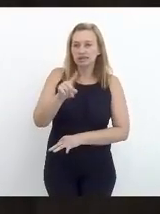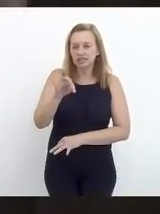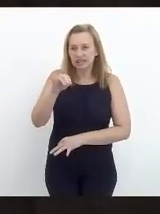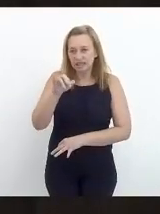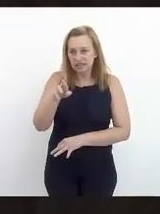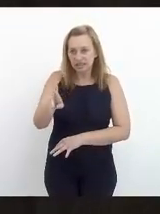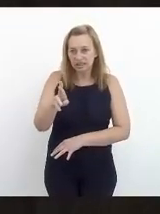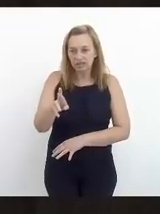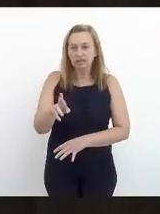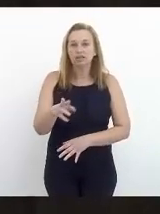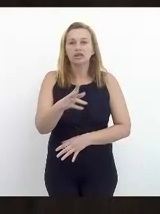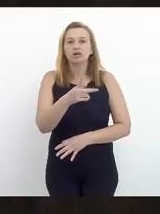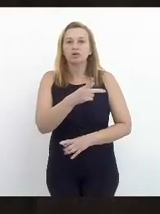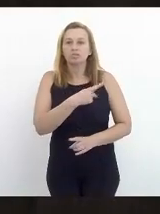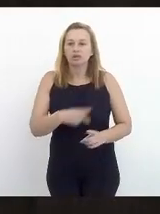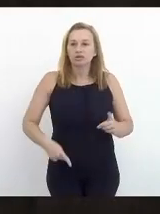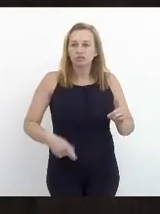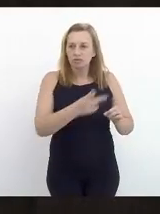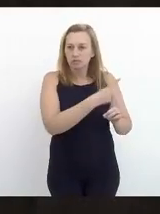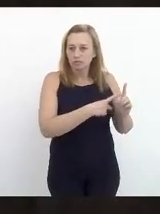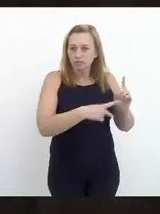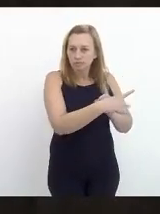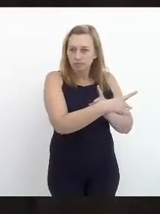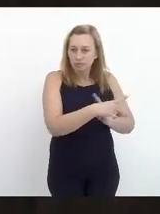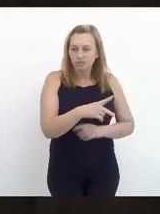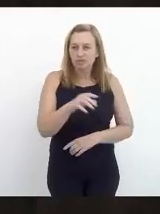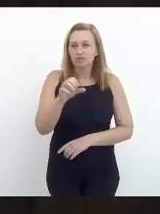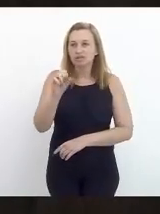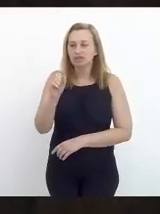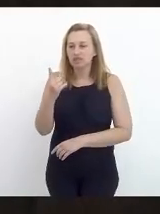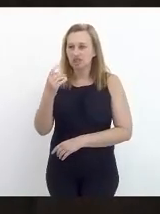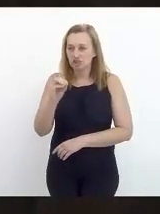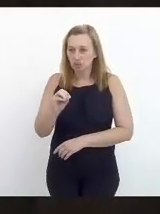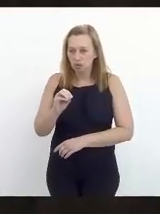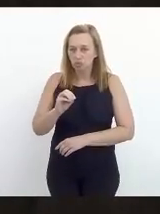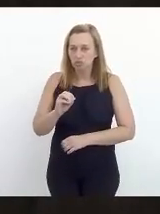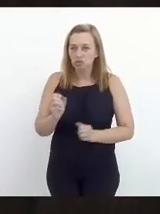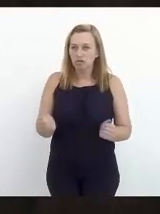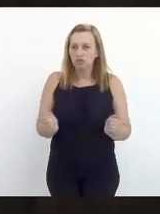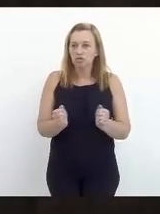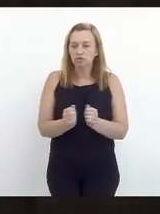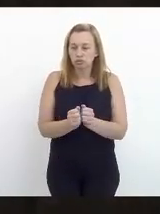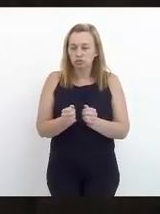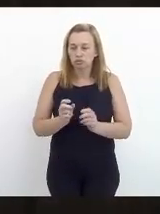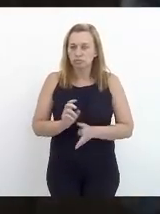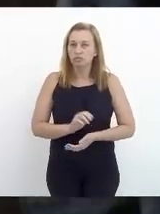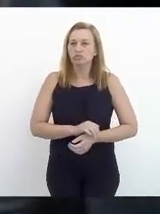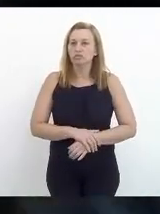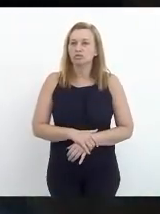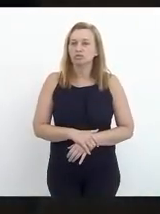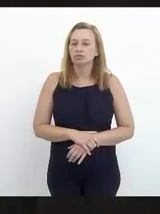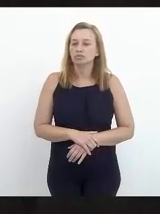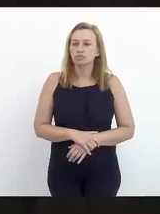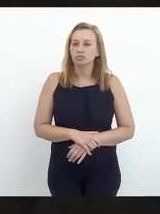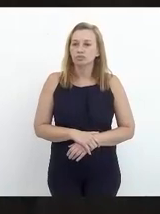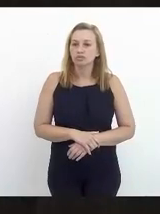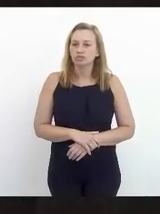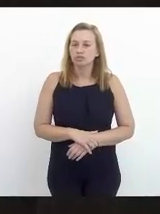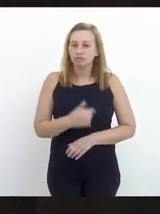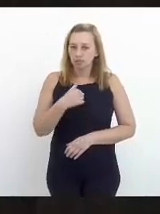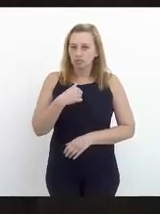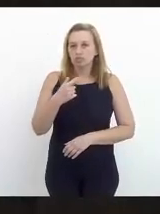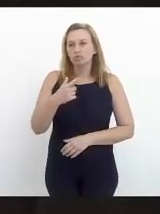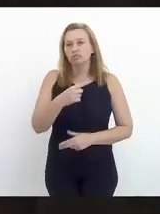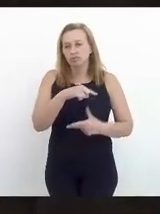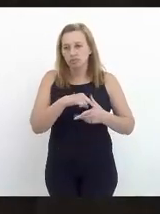o presidente do Rio Previdência, Sérgio Aureliano, participaram ativamente, e eu, como líder